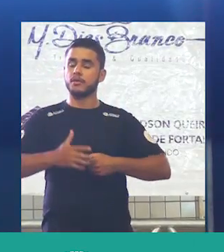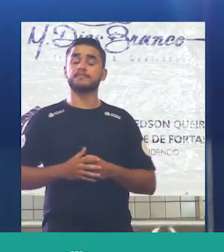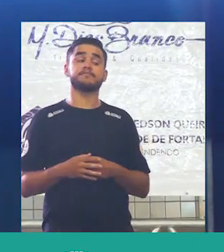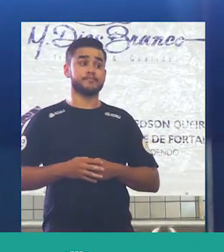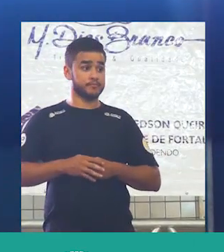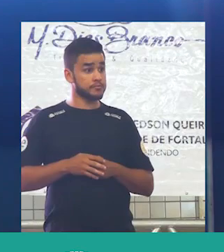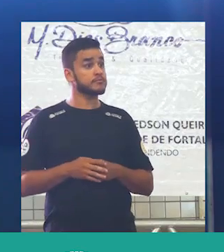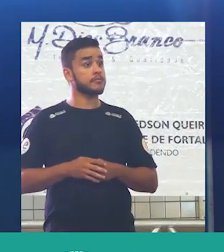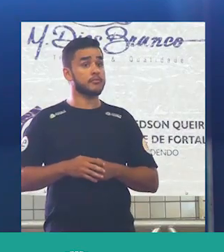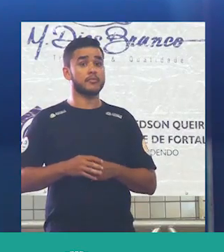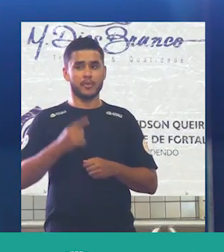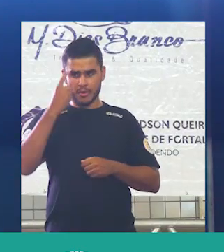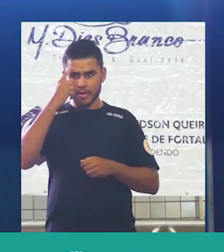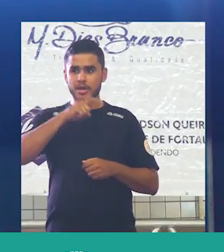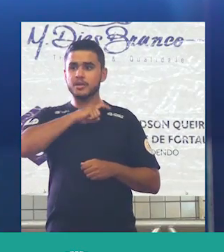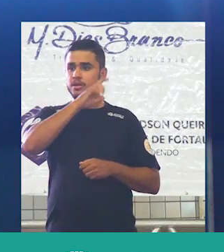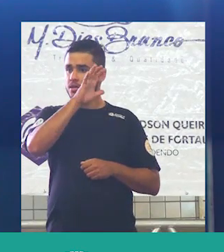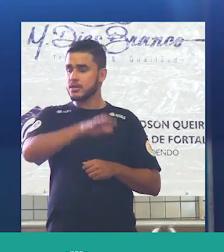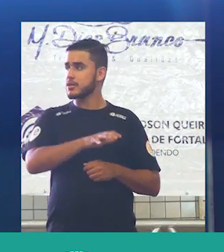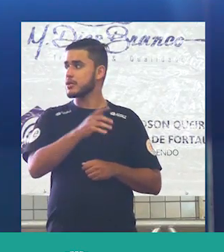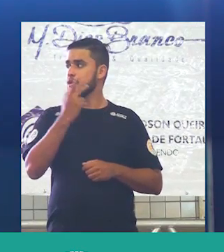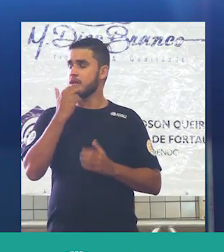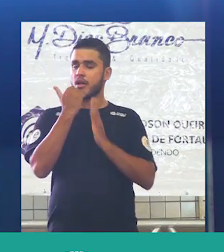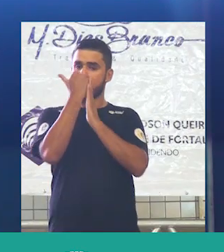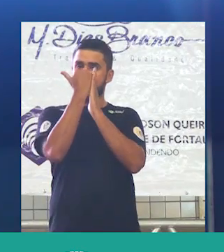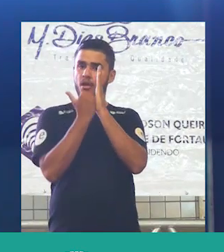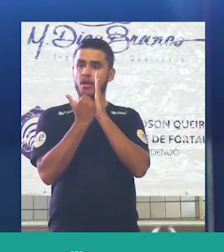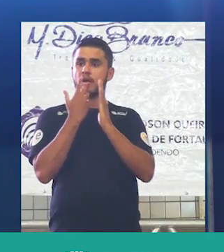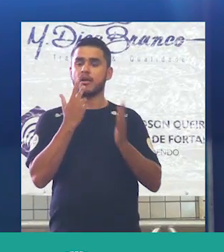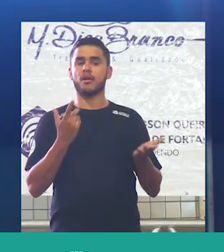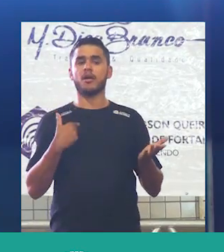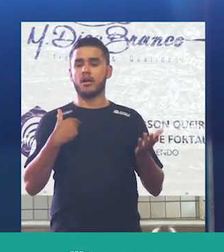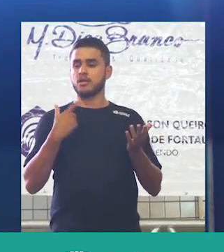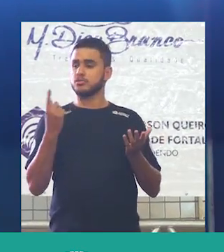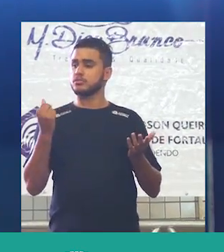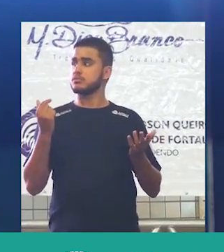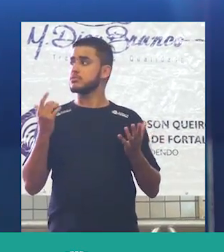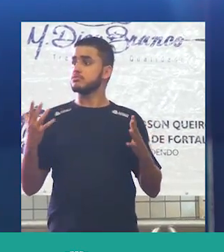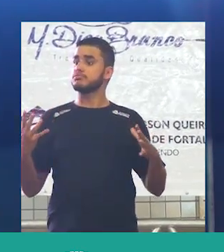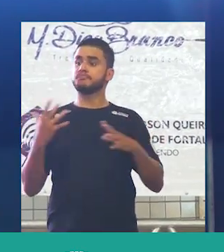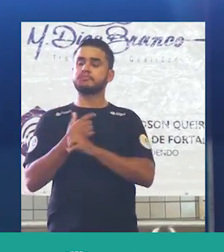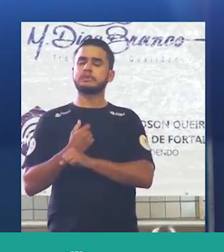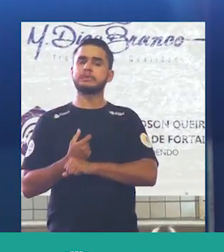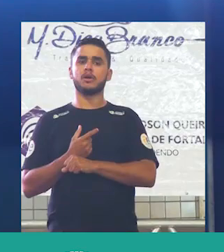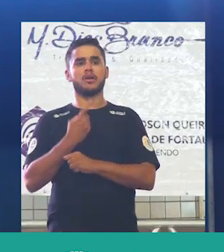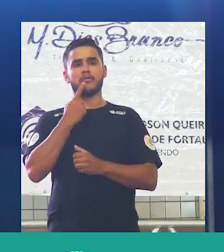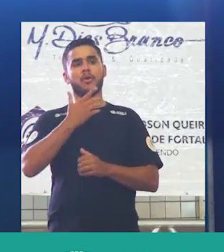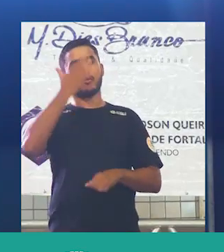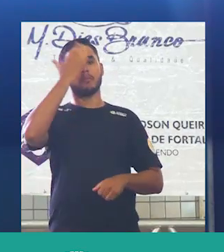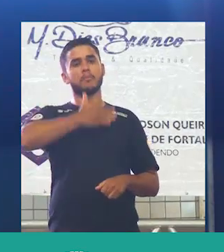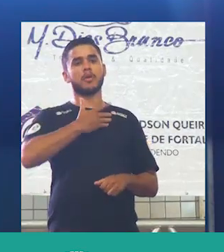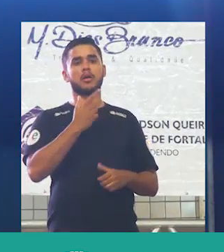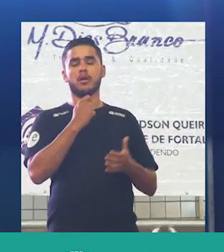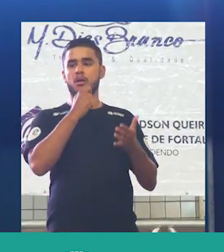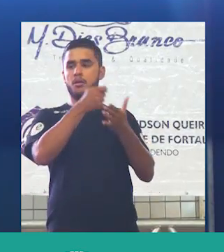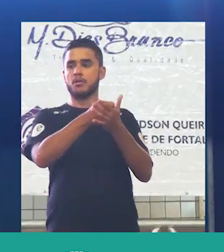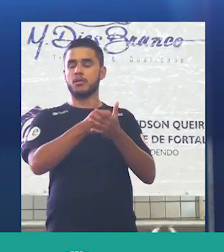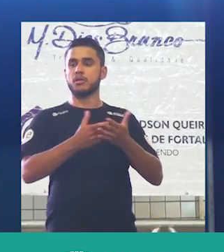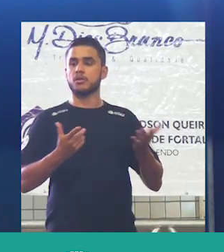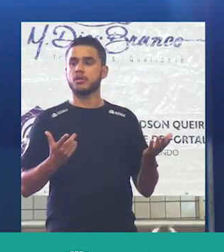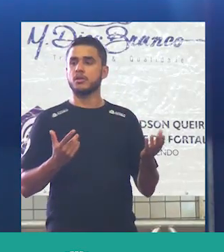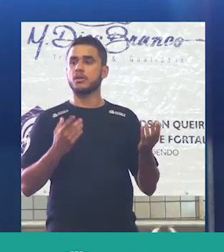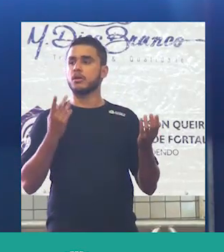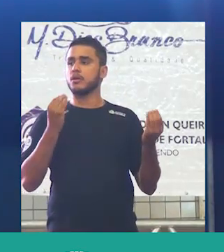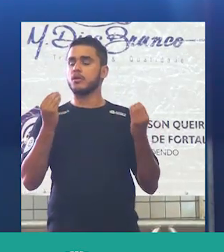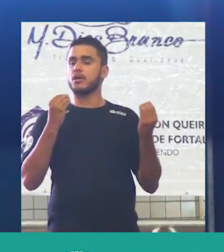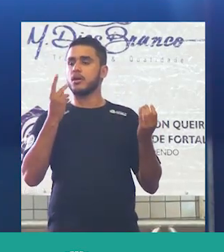Mas a sonegação fiscal não é alta demais também não, né? É o cara que está pagando milhões para o fiscal não denunciar e ele